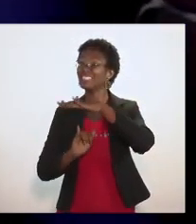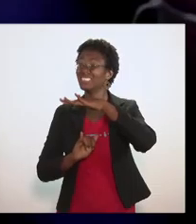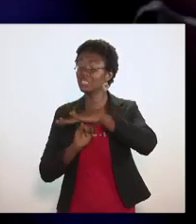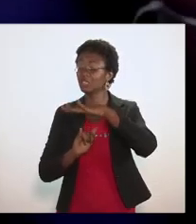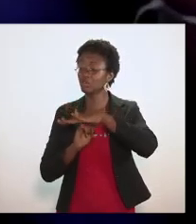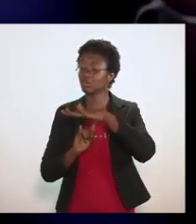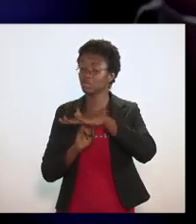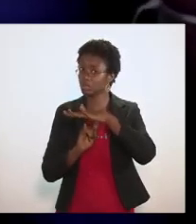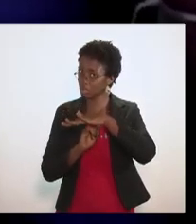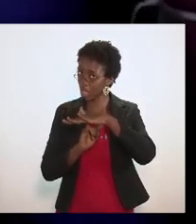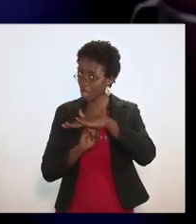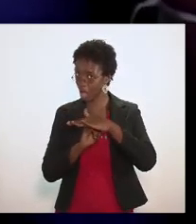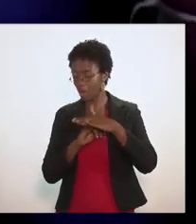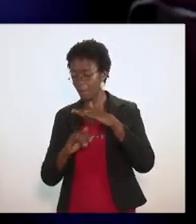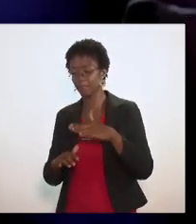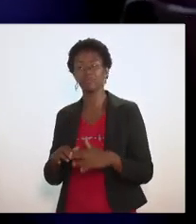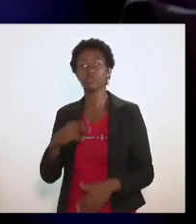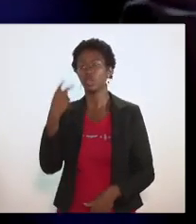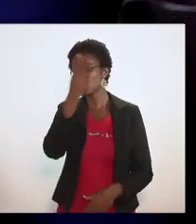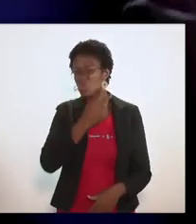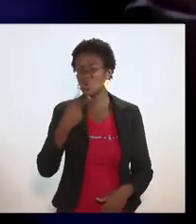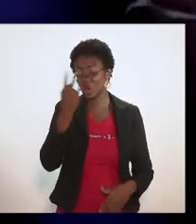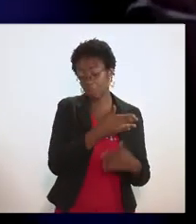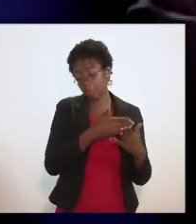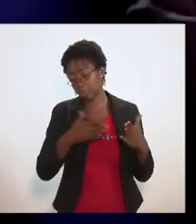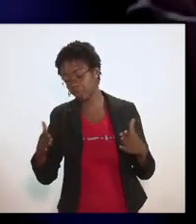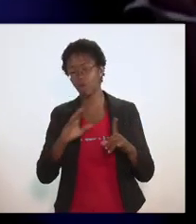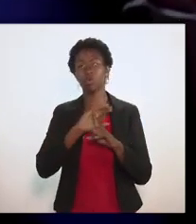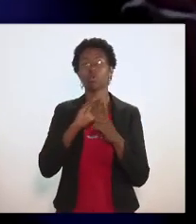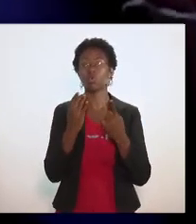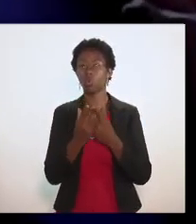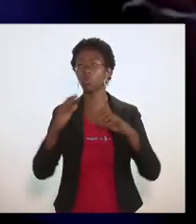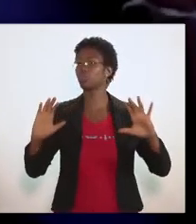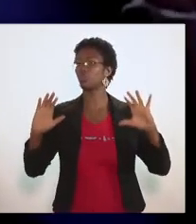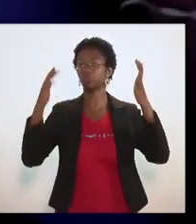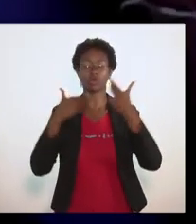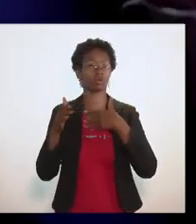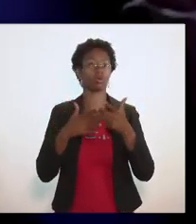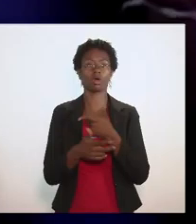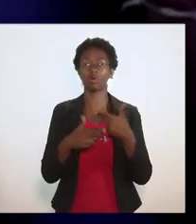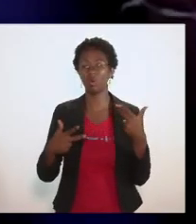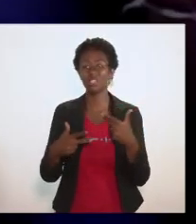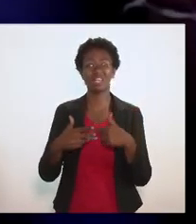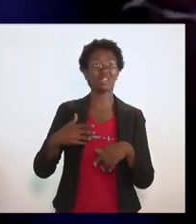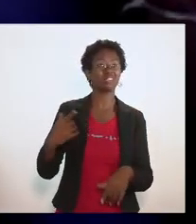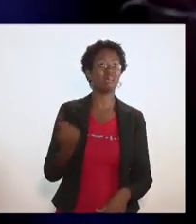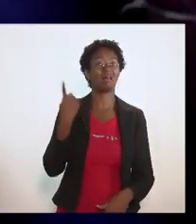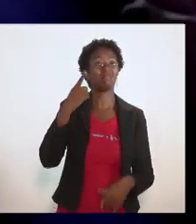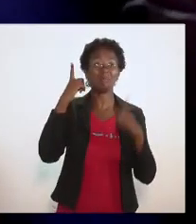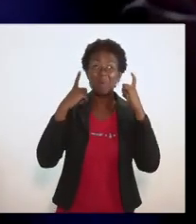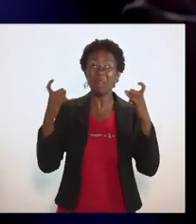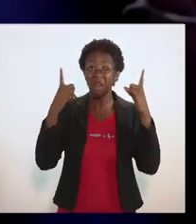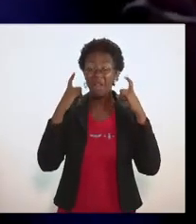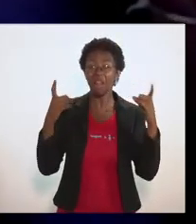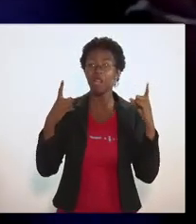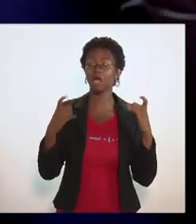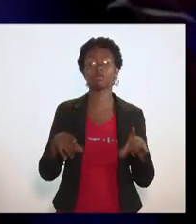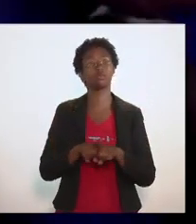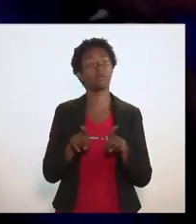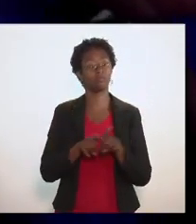ultrapassar 2 horas de som contínuo, conforme está no parágrafo 1º da lei, não está vedando nada, gente. A adequação só